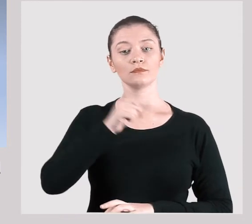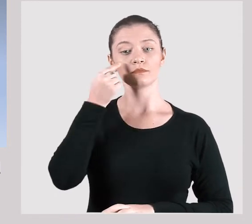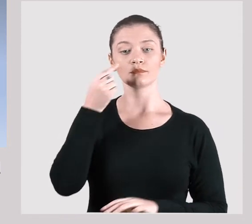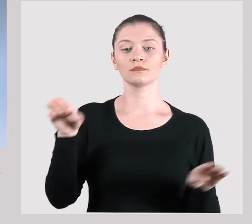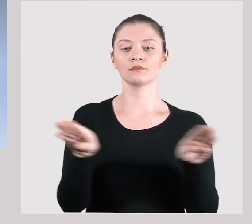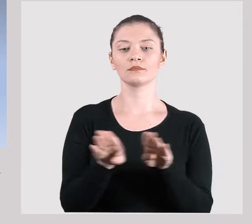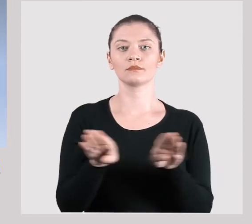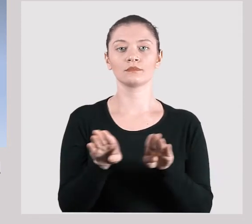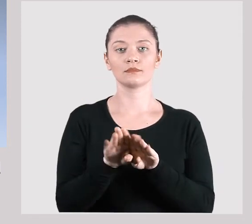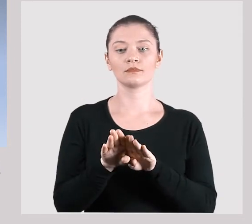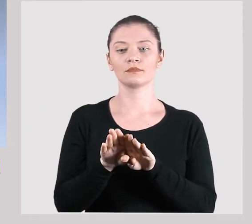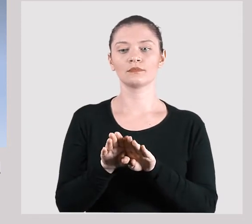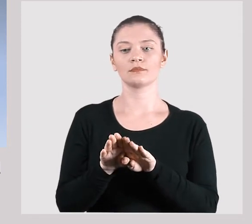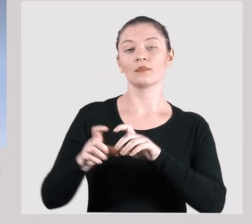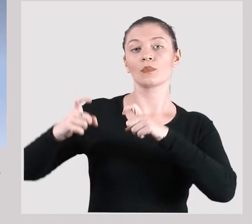essa doutora Lawrence,